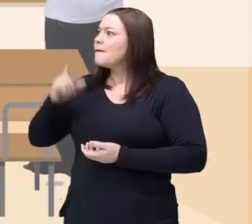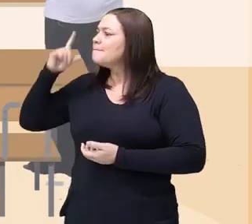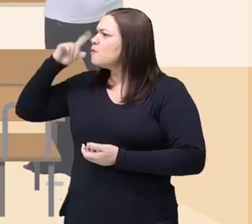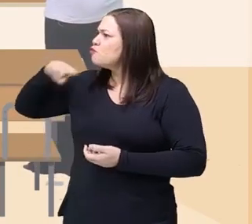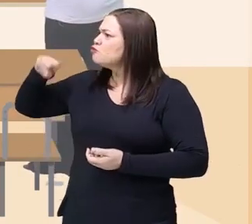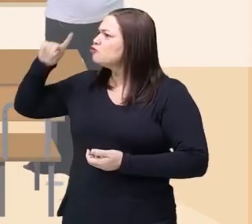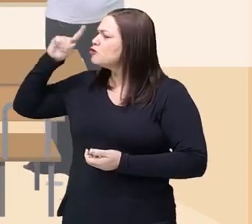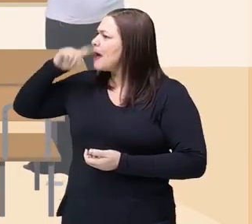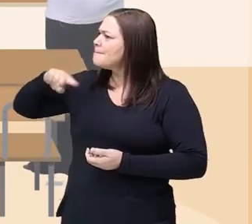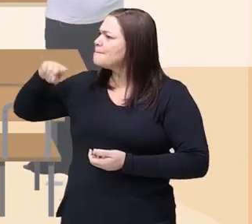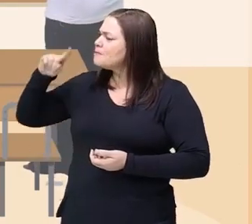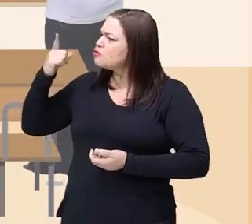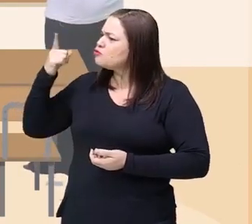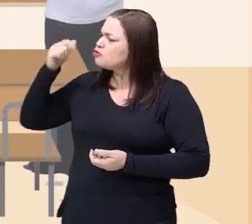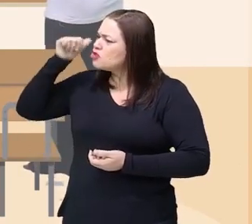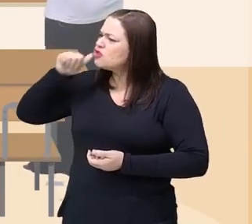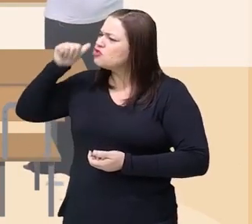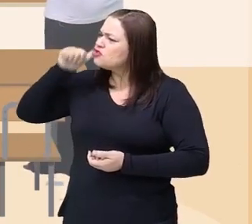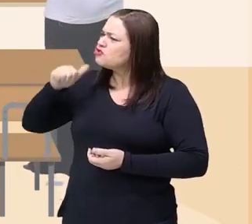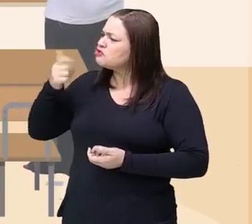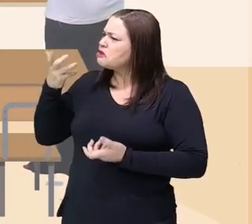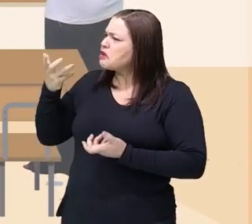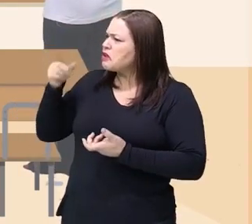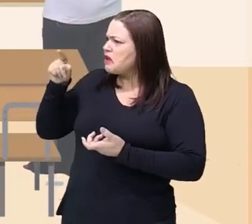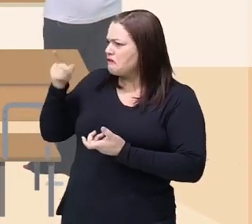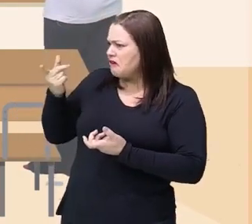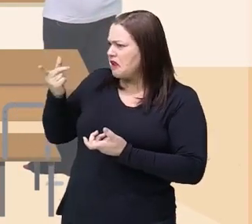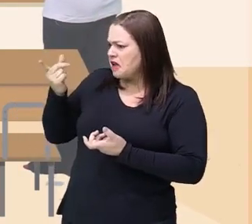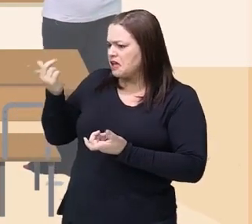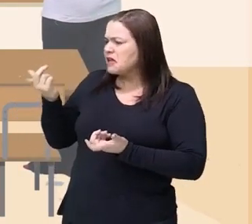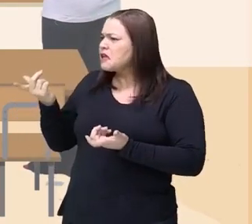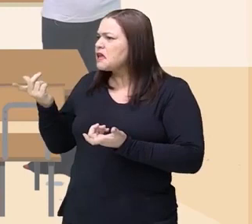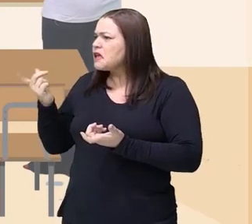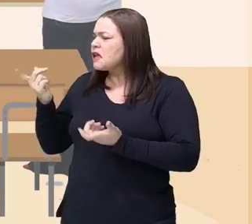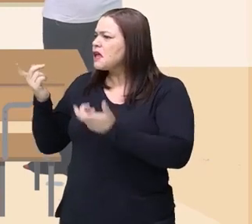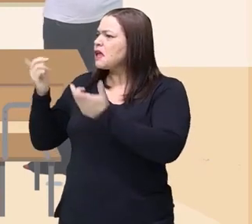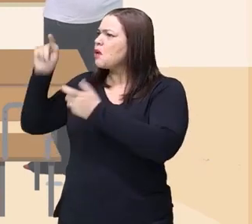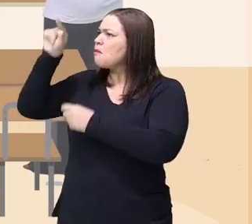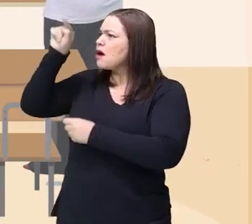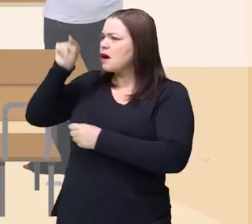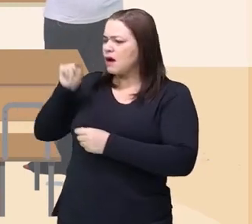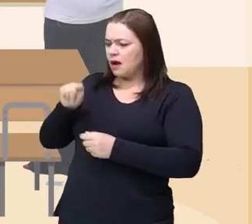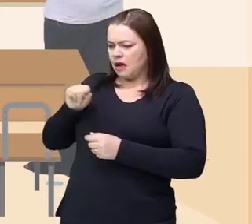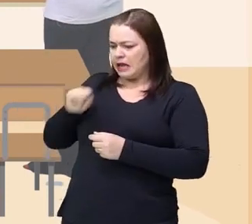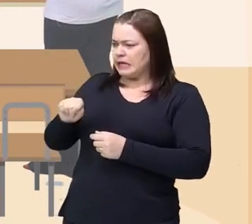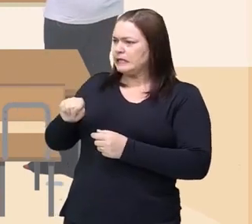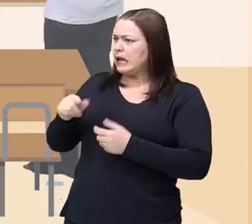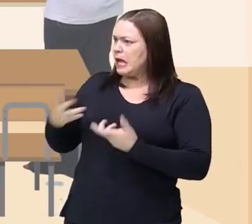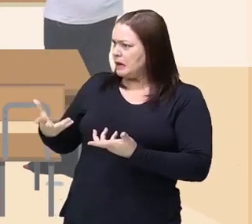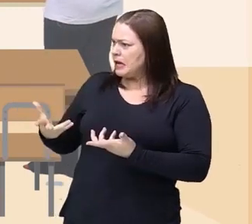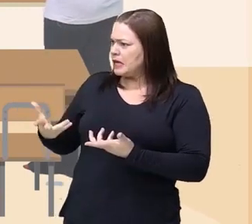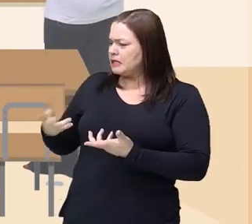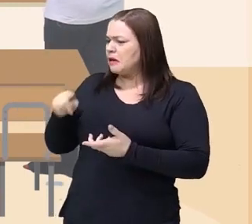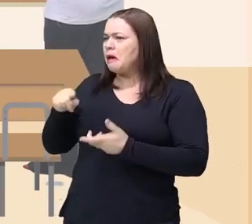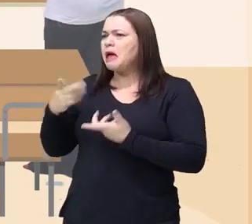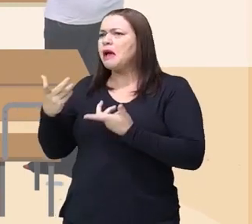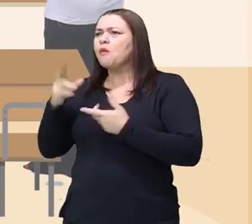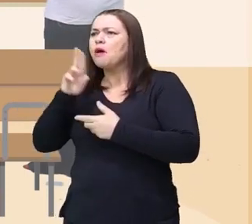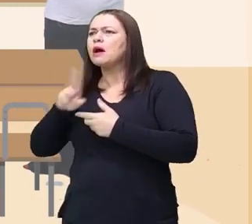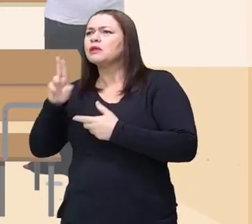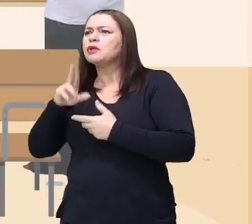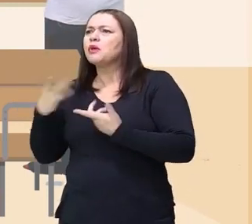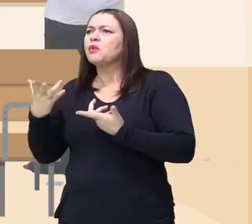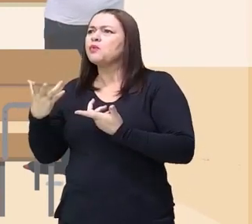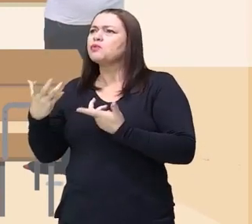Puxa, puxa, que puxa, Chiquinha. Quer dizer, então, que uma exclamação é quando